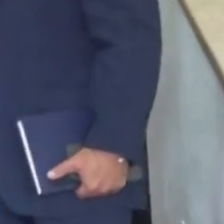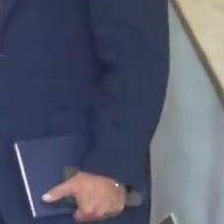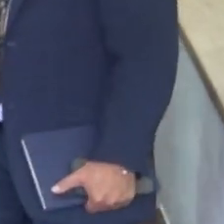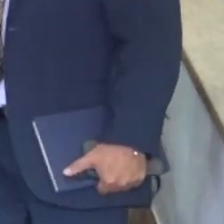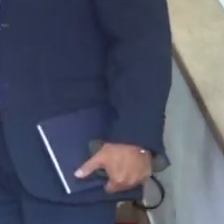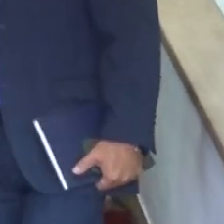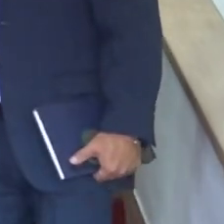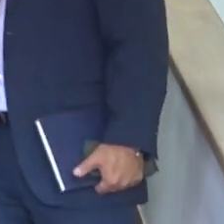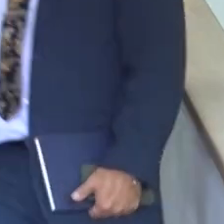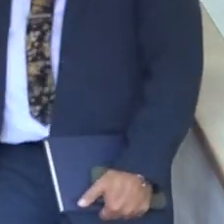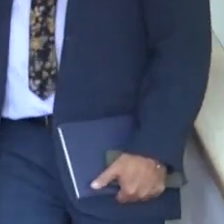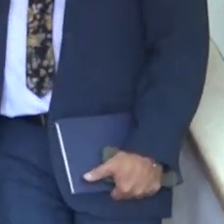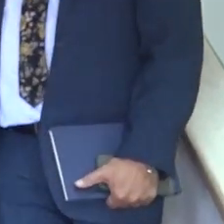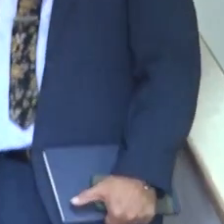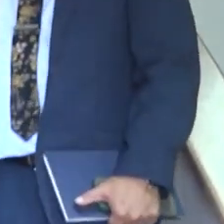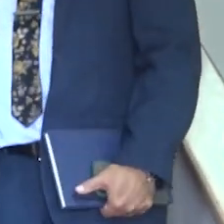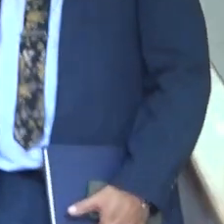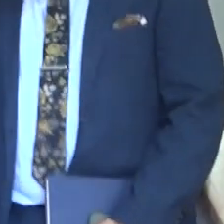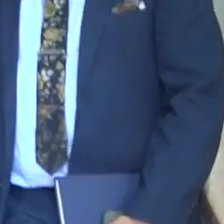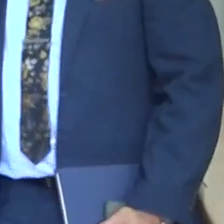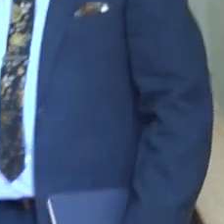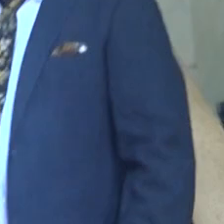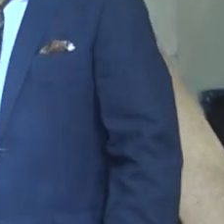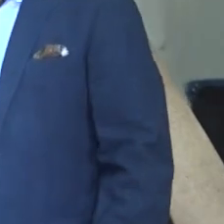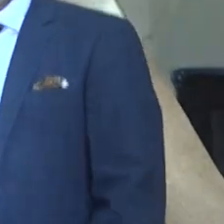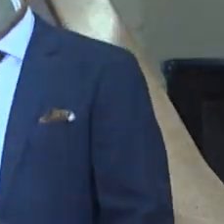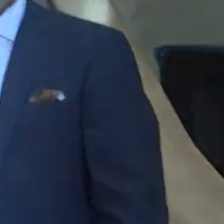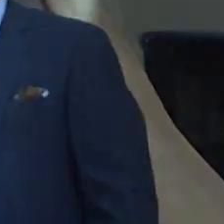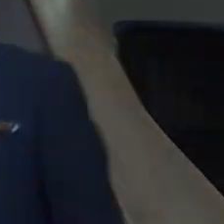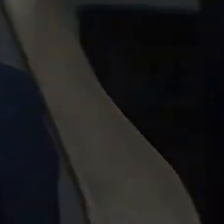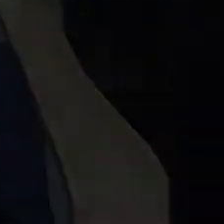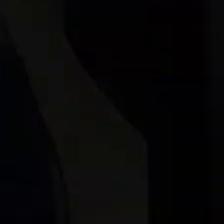Siranebecolia, Liam Português. Fátima Pereira, Agostinho da Costa, GMN.